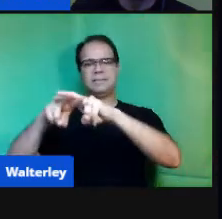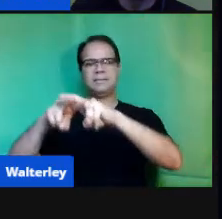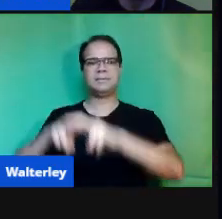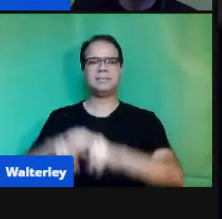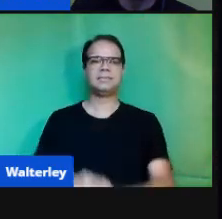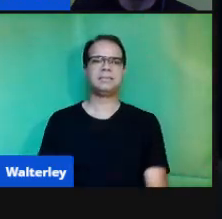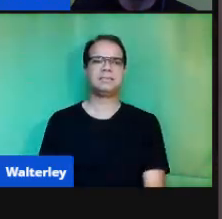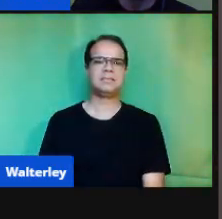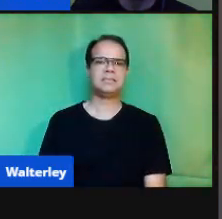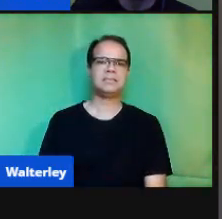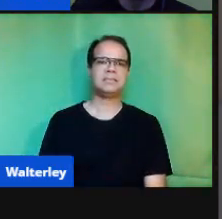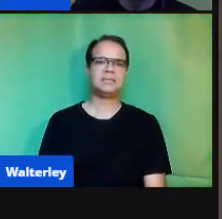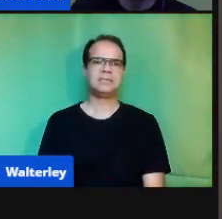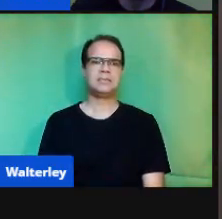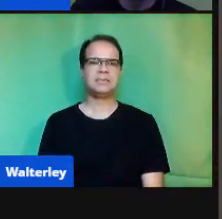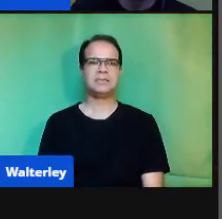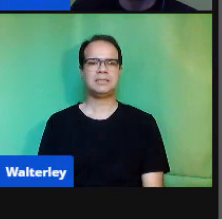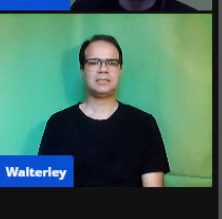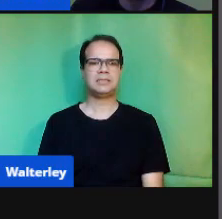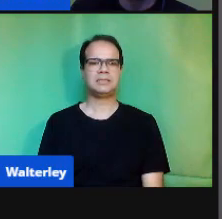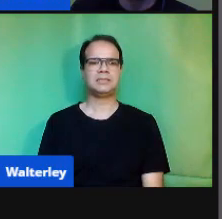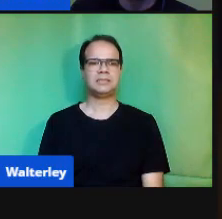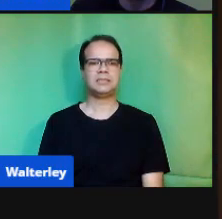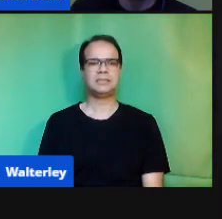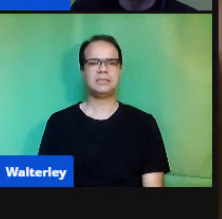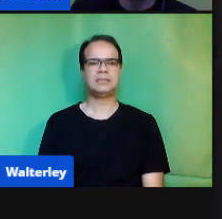Estou cada dia mais vivo perante a opinião pública.